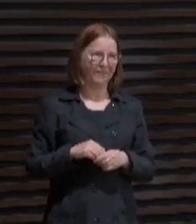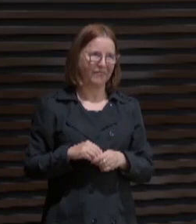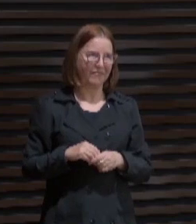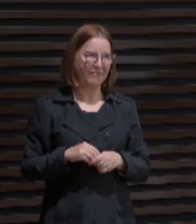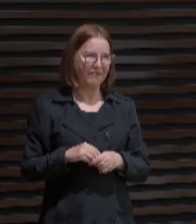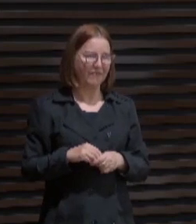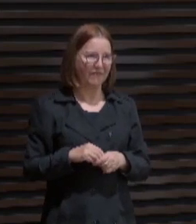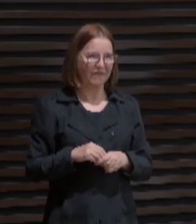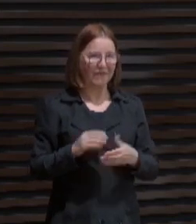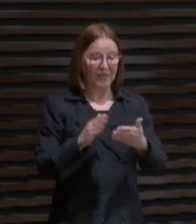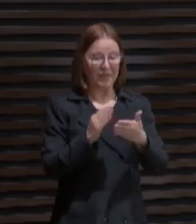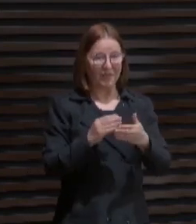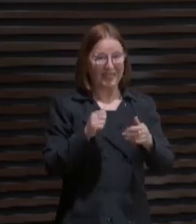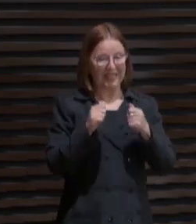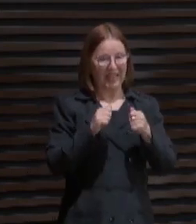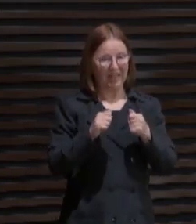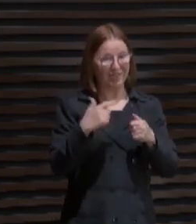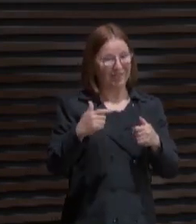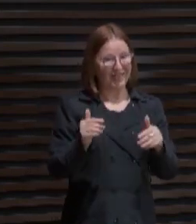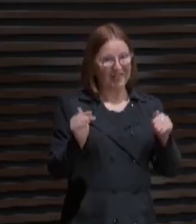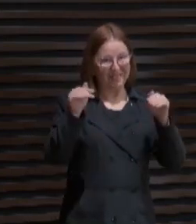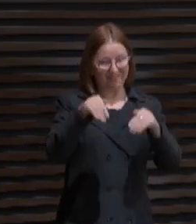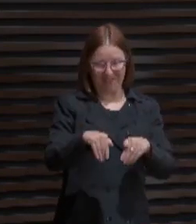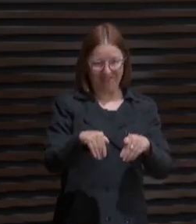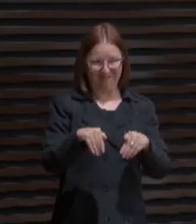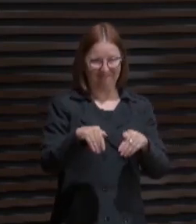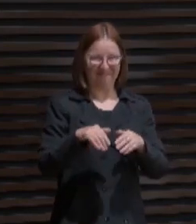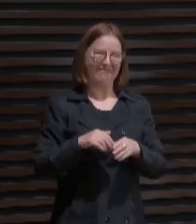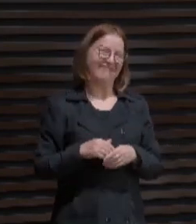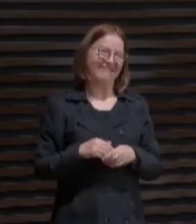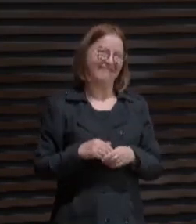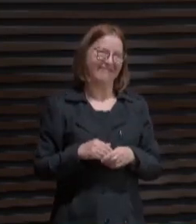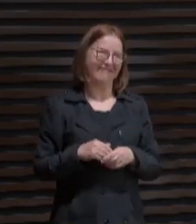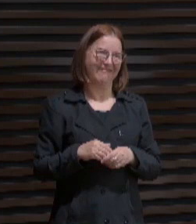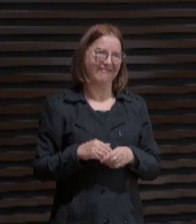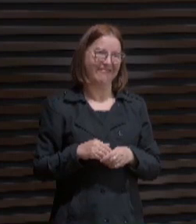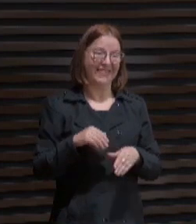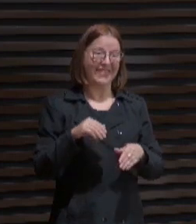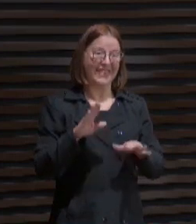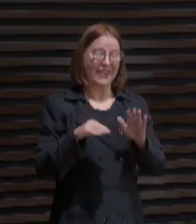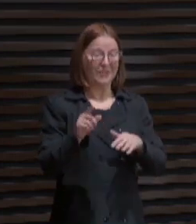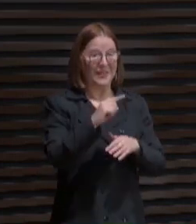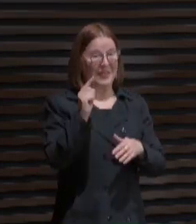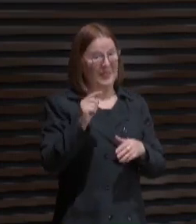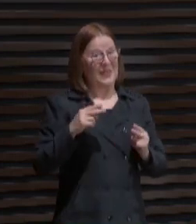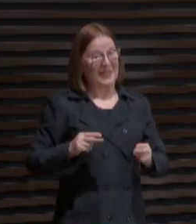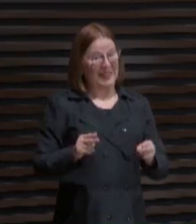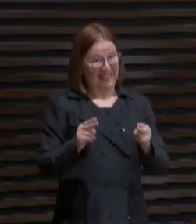fim. Talvez nós estejamos aí no capítulo 29, 30, 31, e é o caminhar da